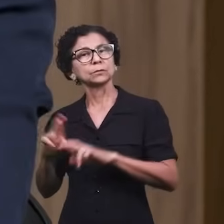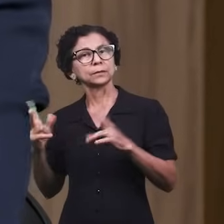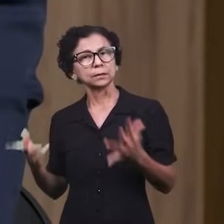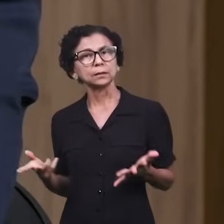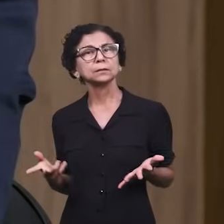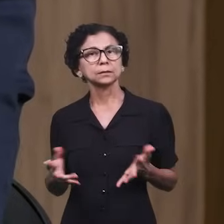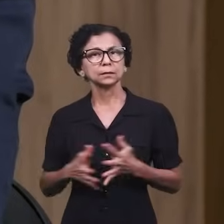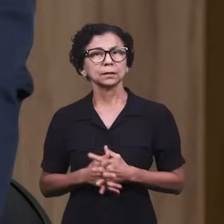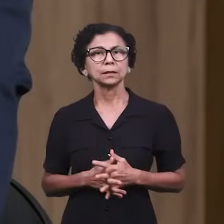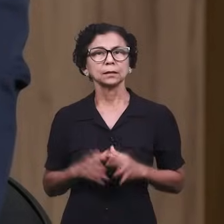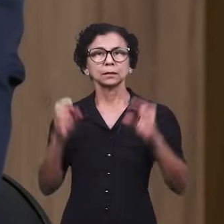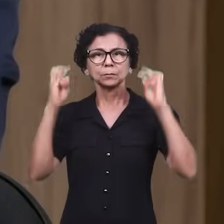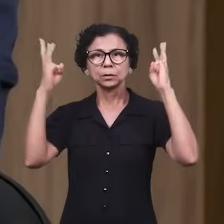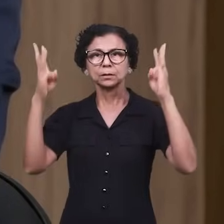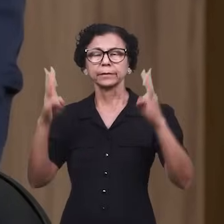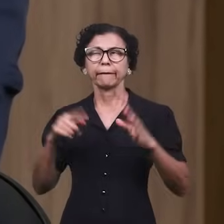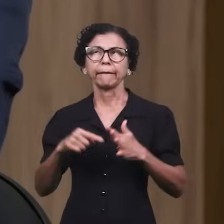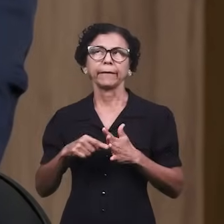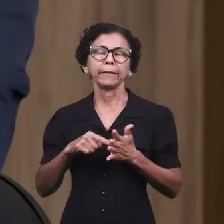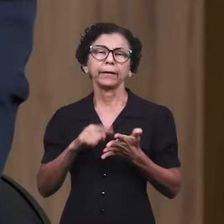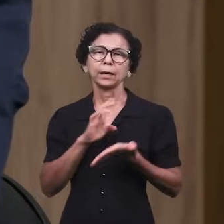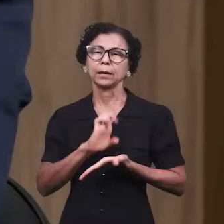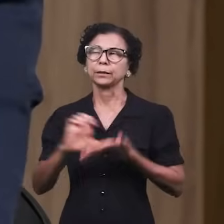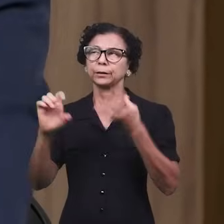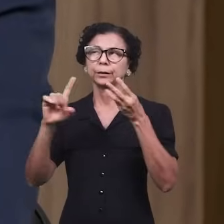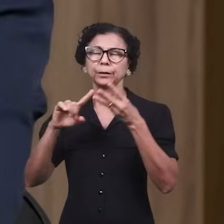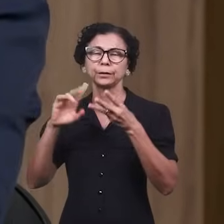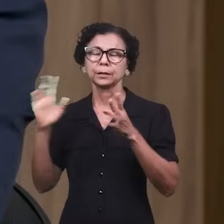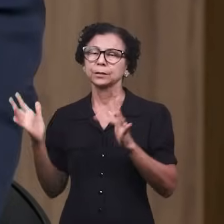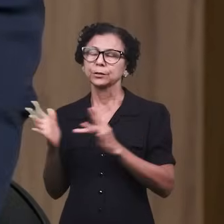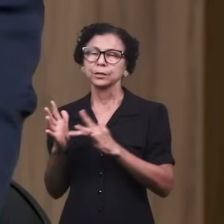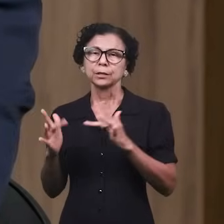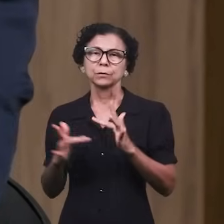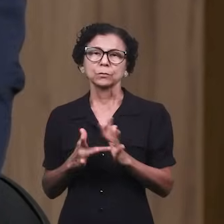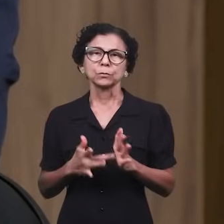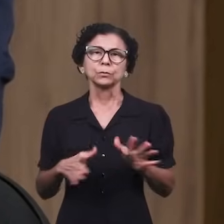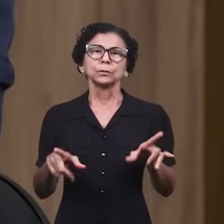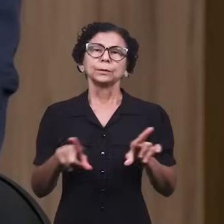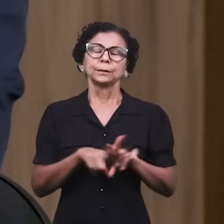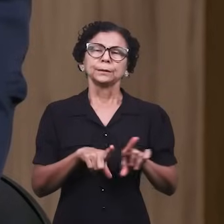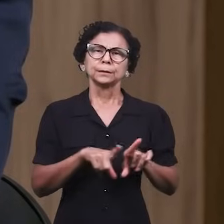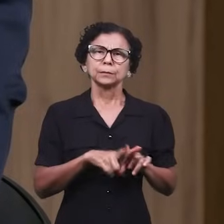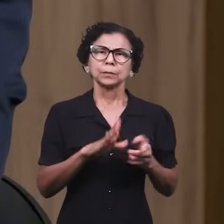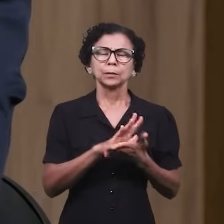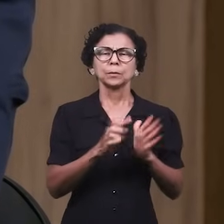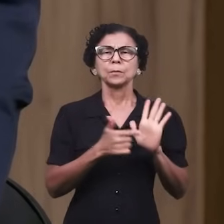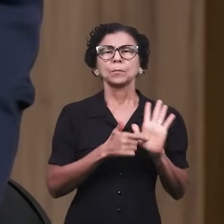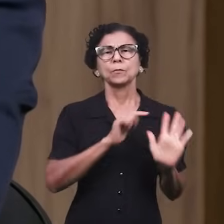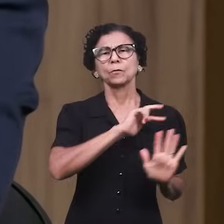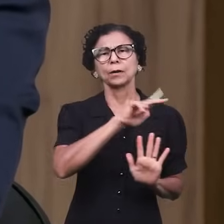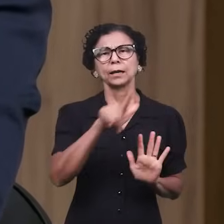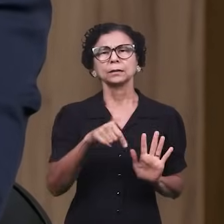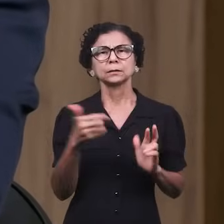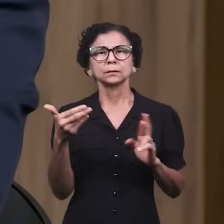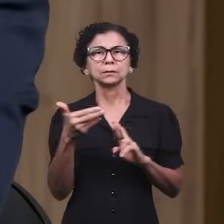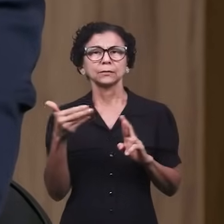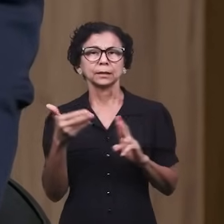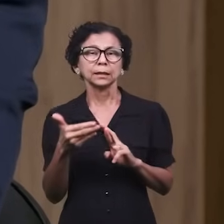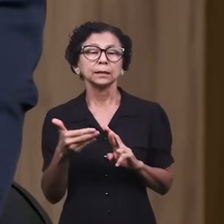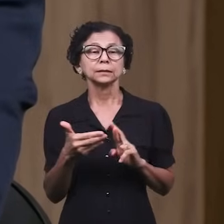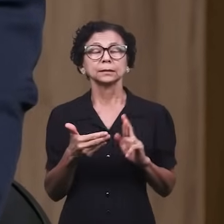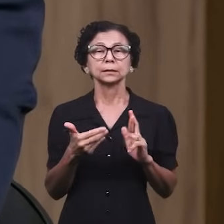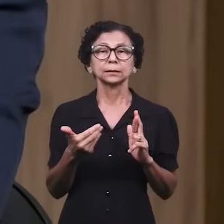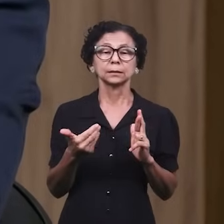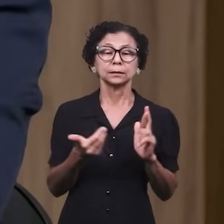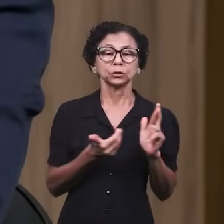momento dali, tem outros exemplos, né? Sim. Do relógio de Acás, João quando viu os santos lá, então ele entrou num